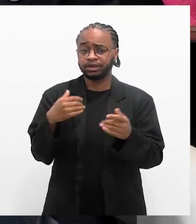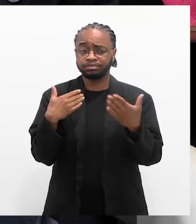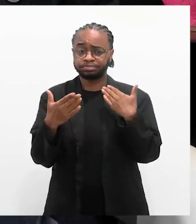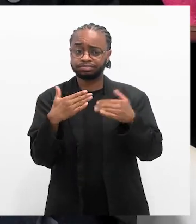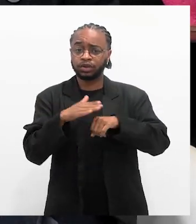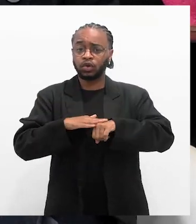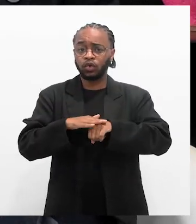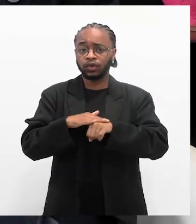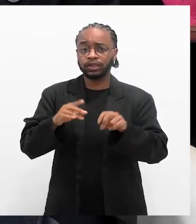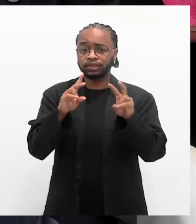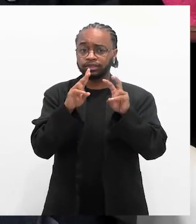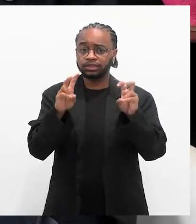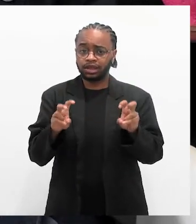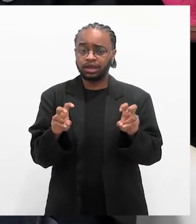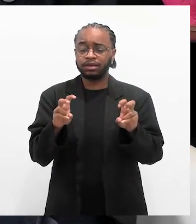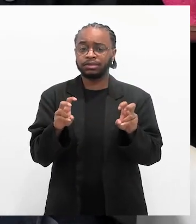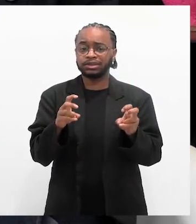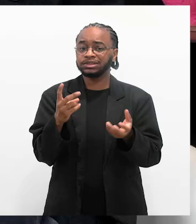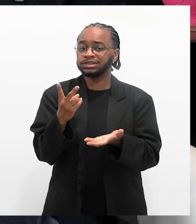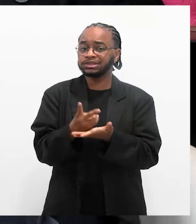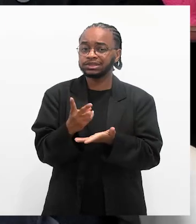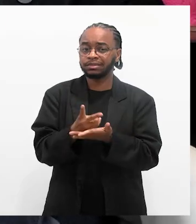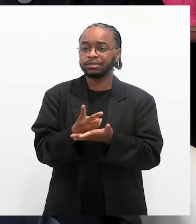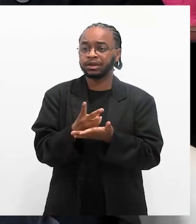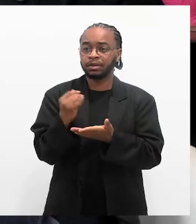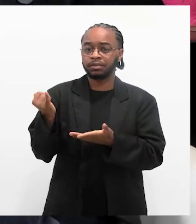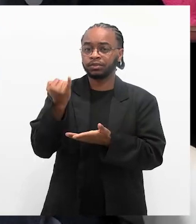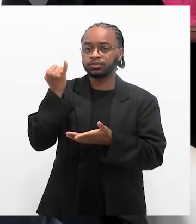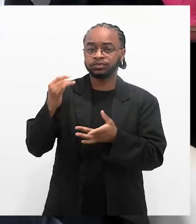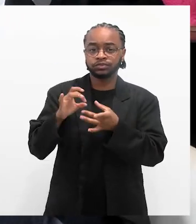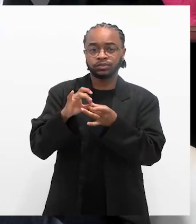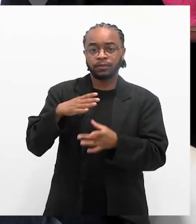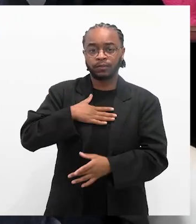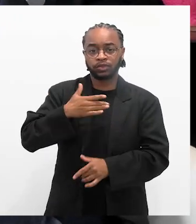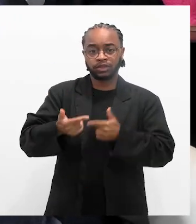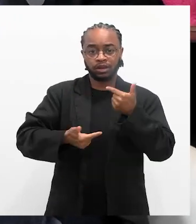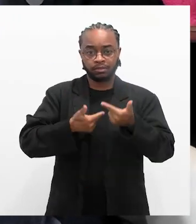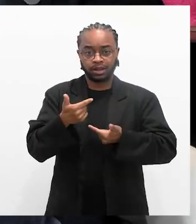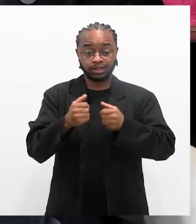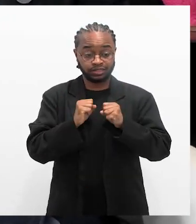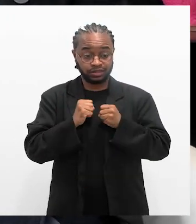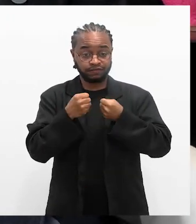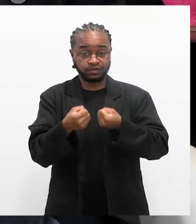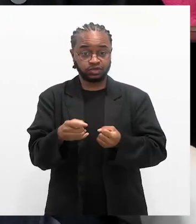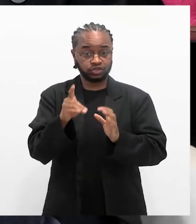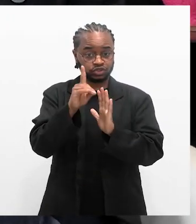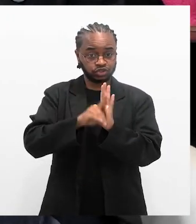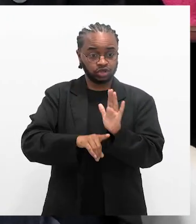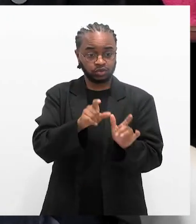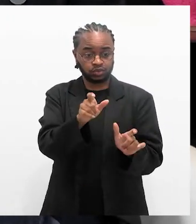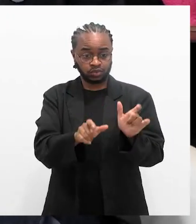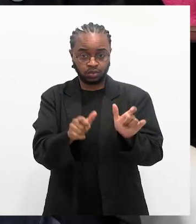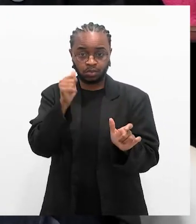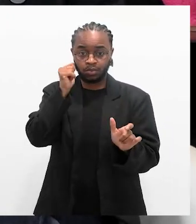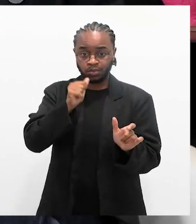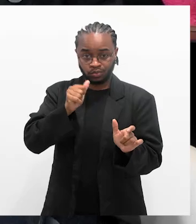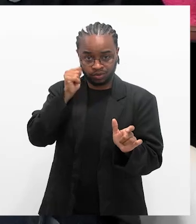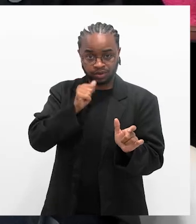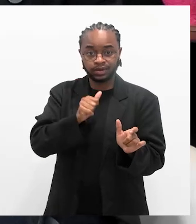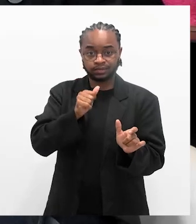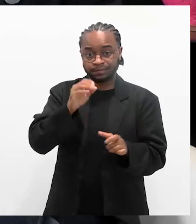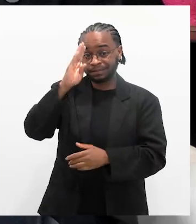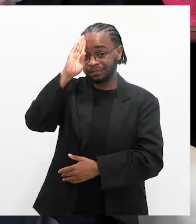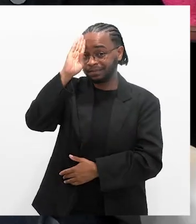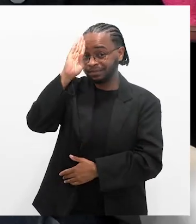bater papo sobre um assunto que sempre foi um pilar dos meus trabalhos, a defesa dos direitos das